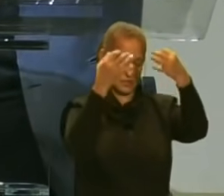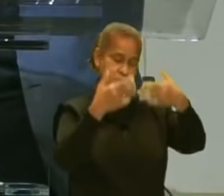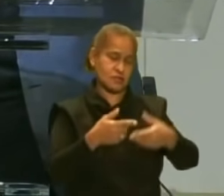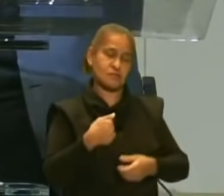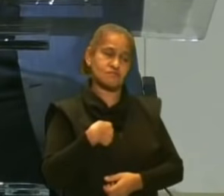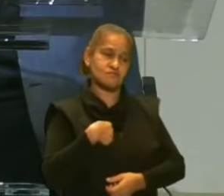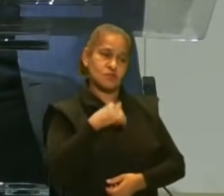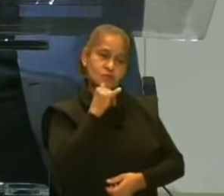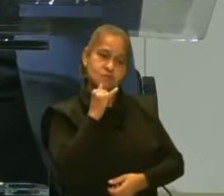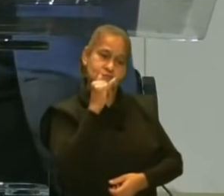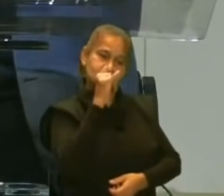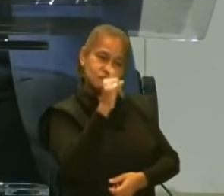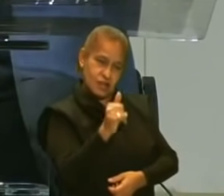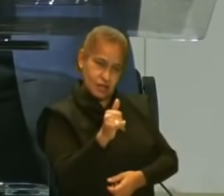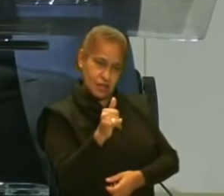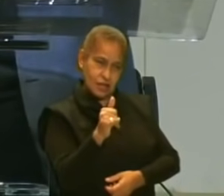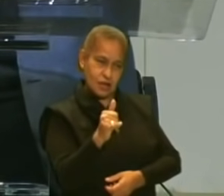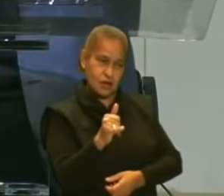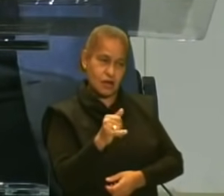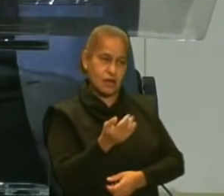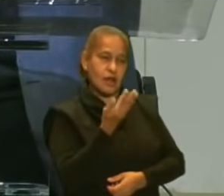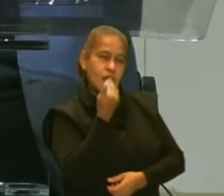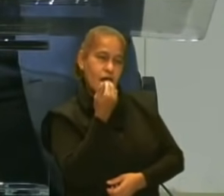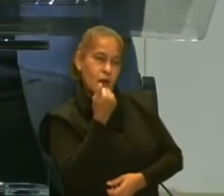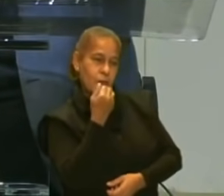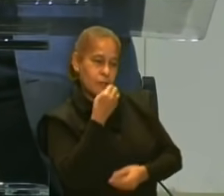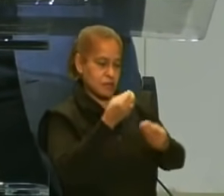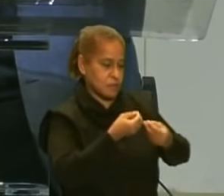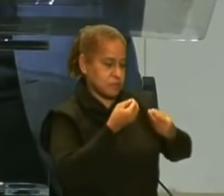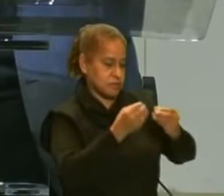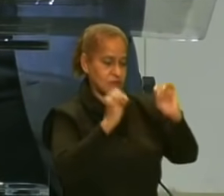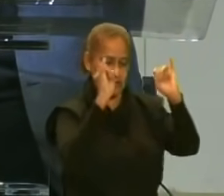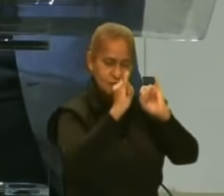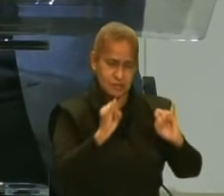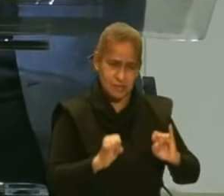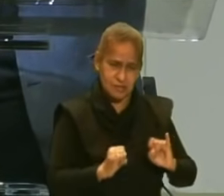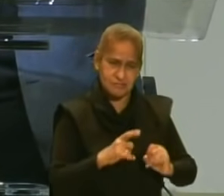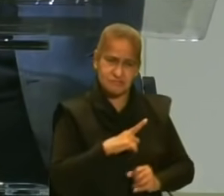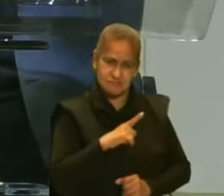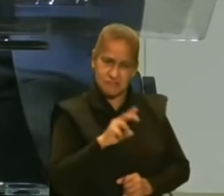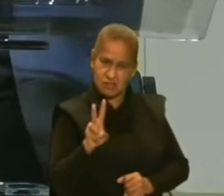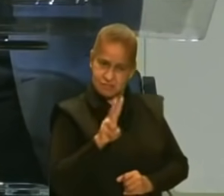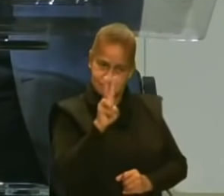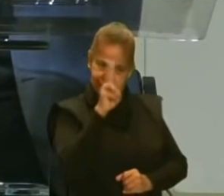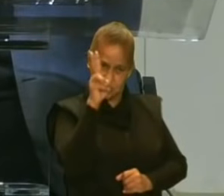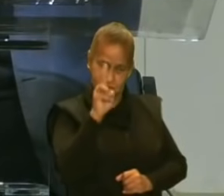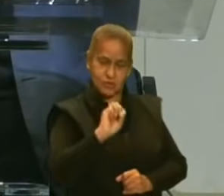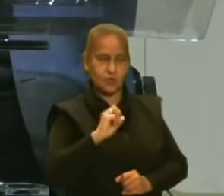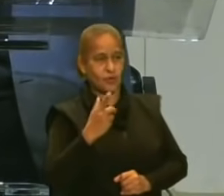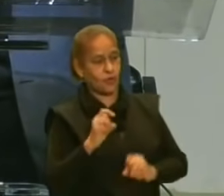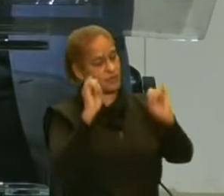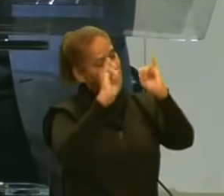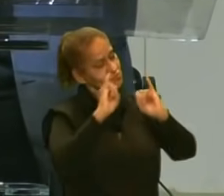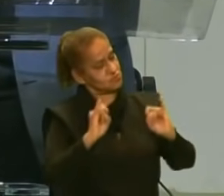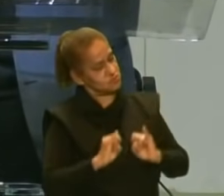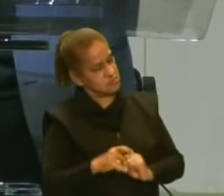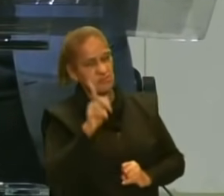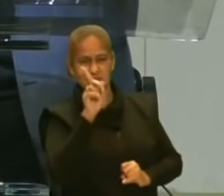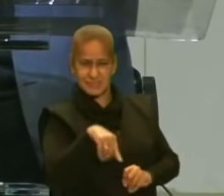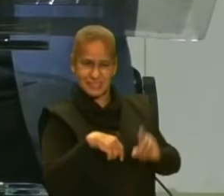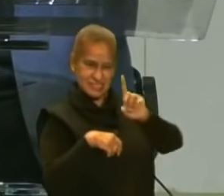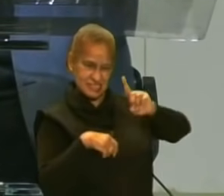tentando dizer? Que a comida oferecida a ídolos tem alguma importância? Ou que os ídolos são deuses